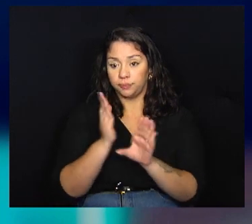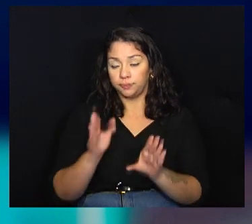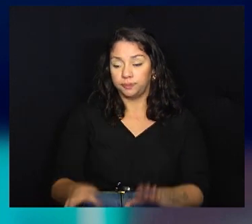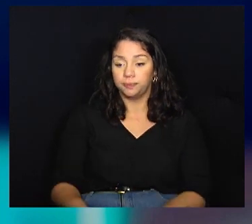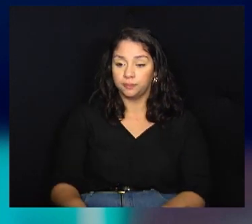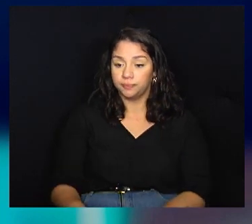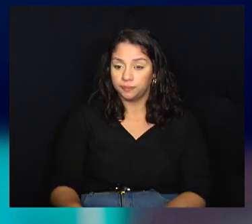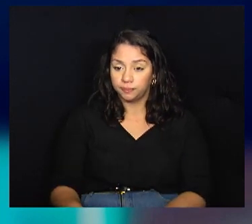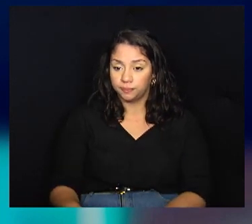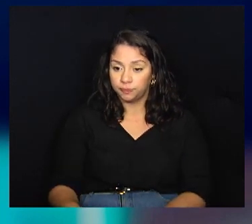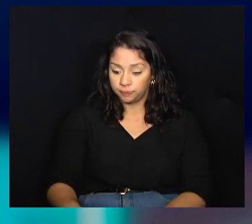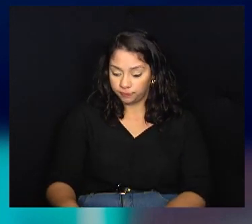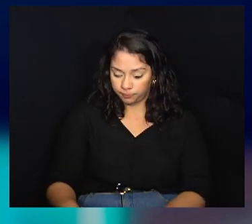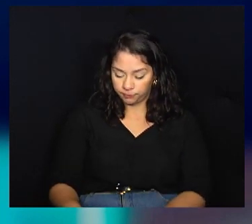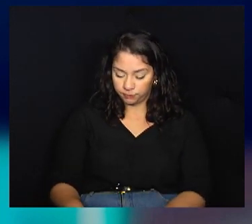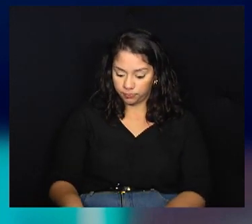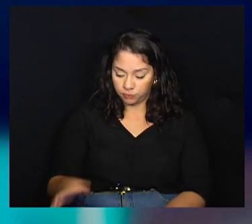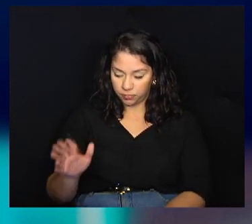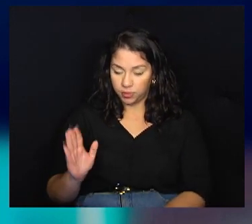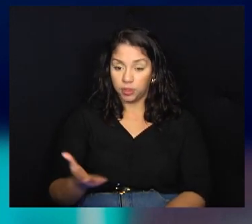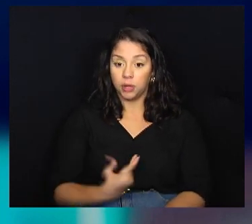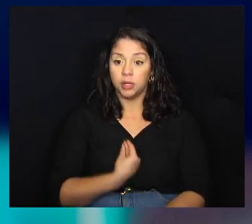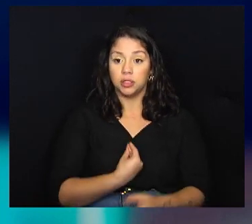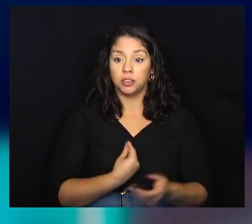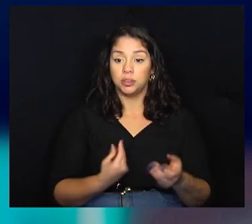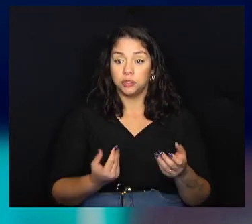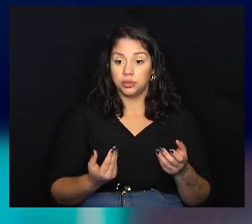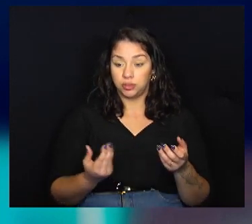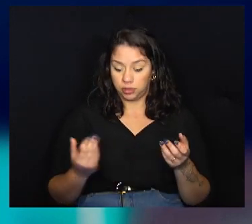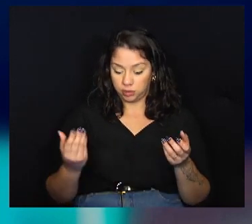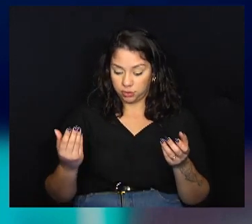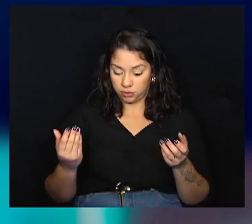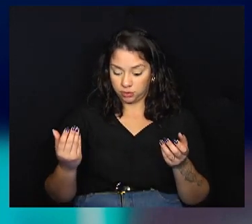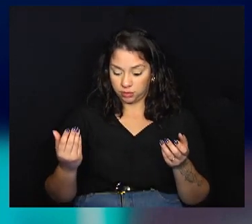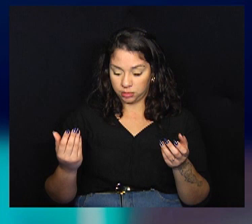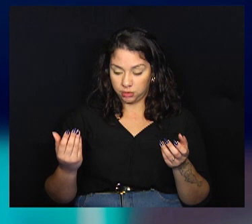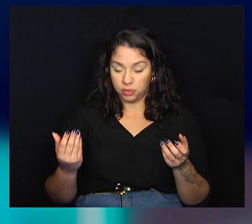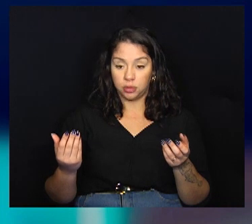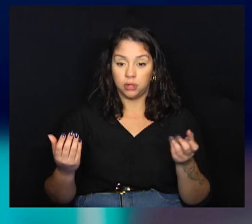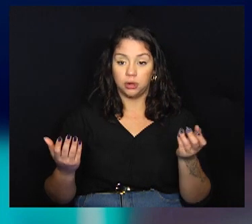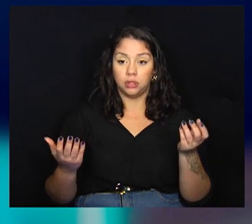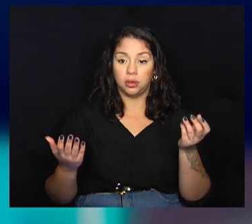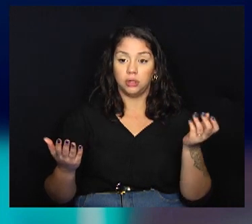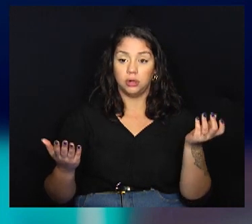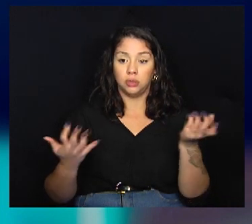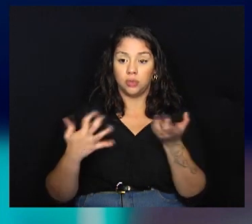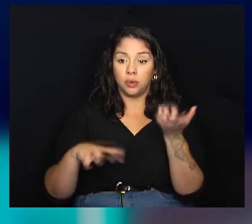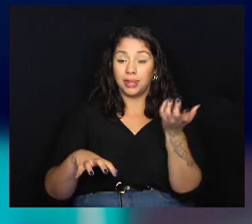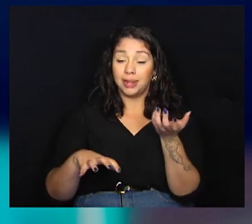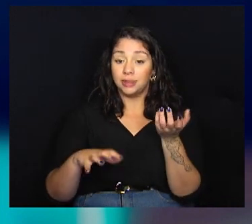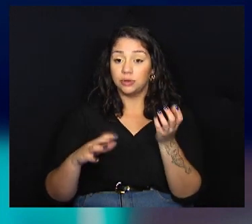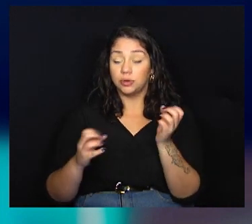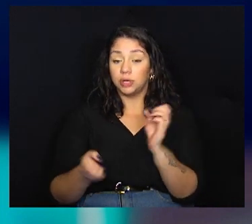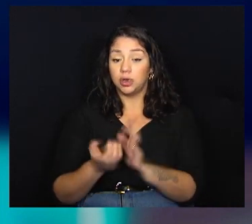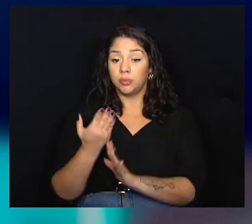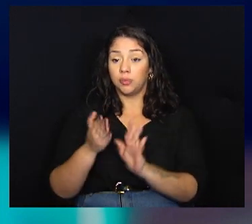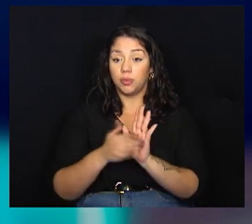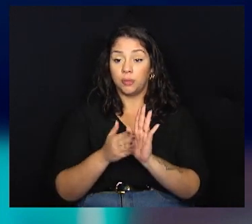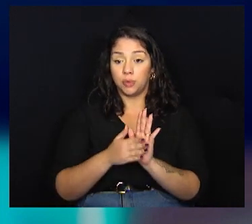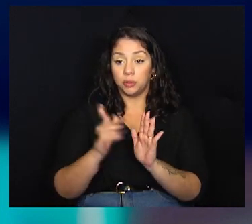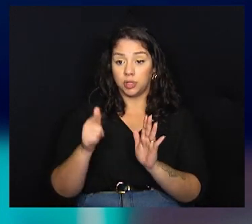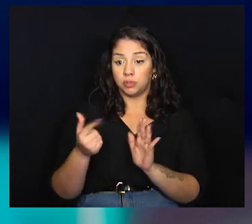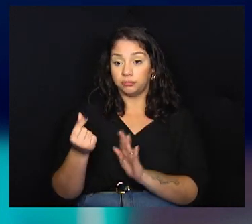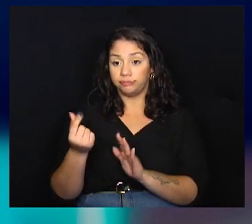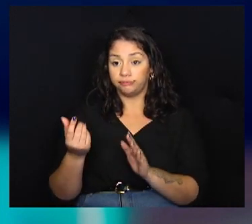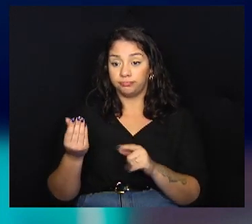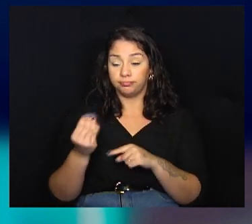o Congresso, né, e dos documentos que saíram do Congresso, elaboramos propostas de como, né, a verba destinada para Campinas